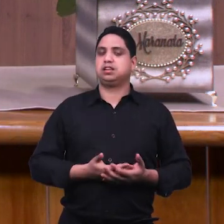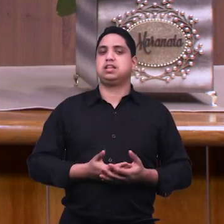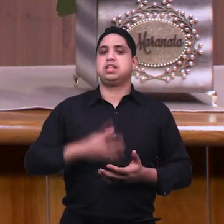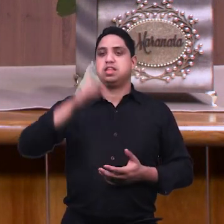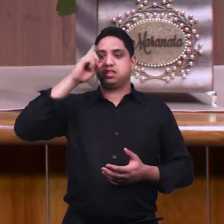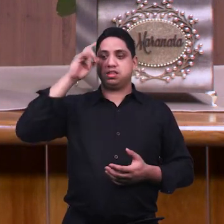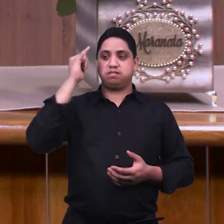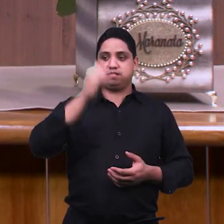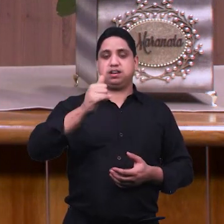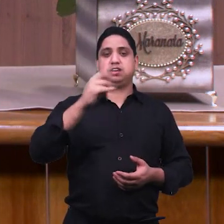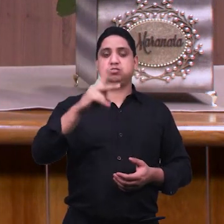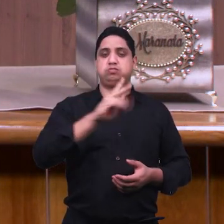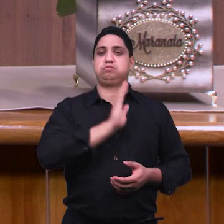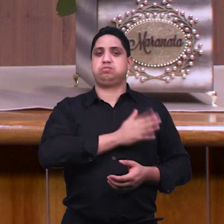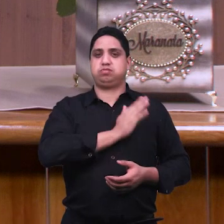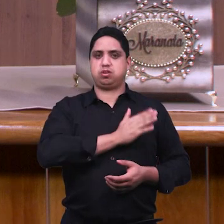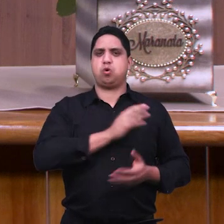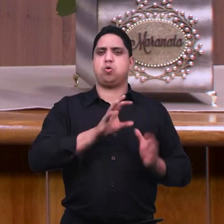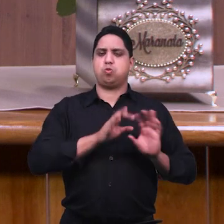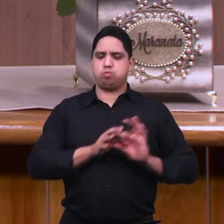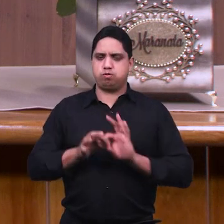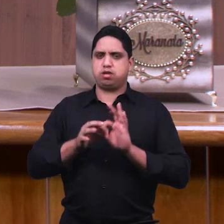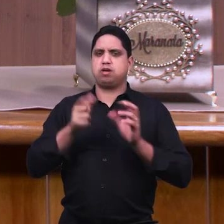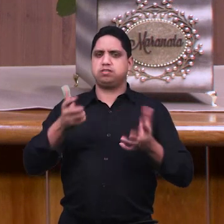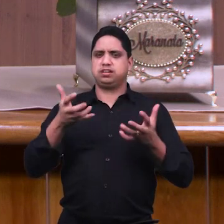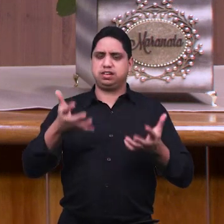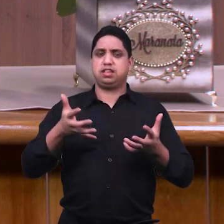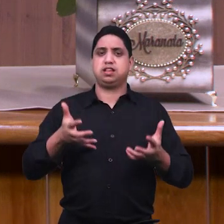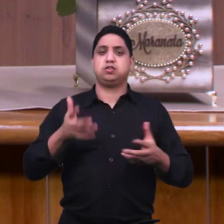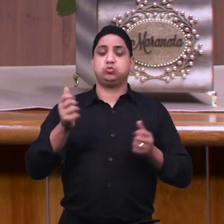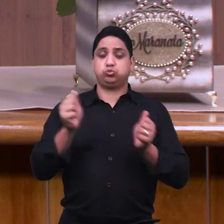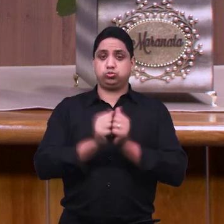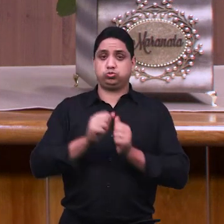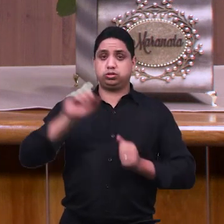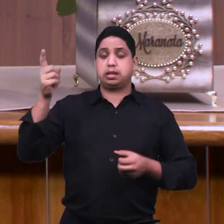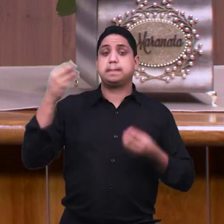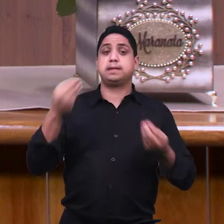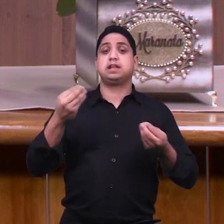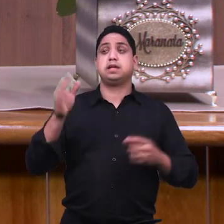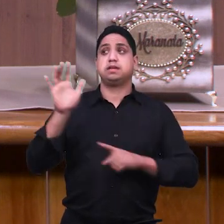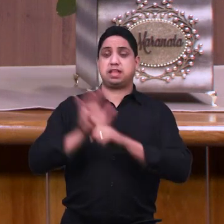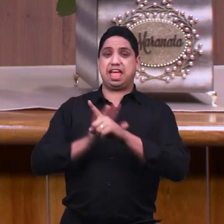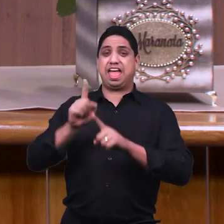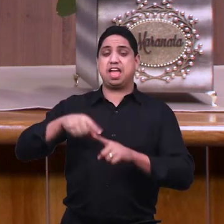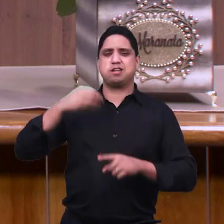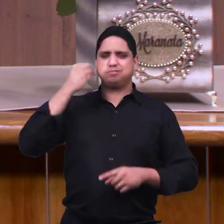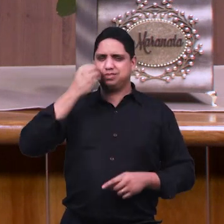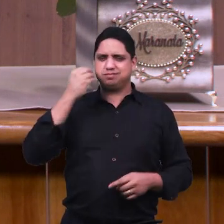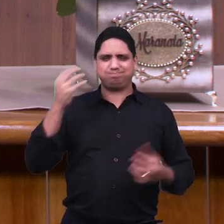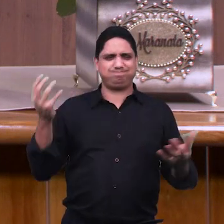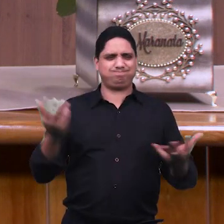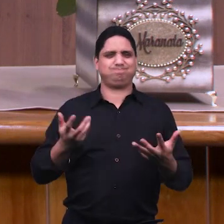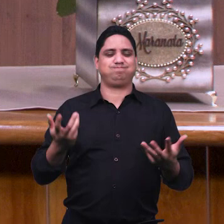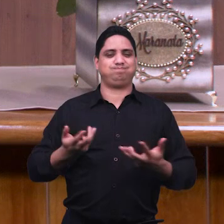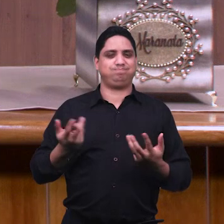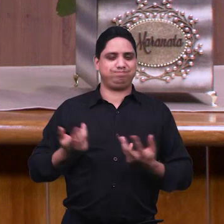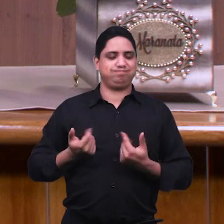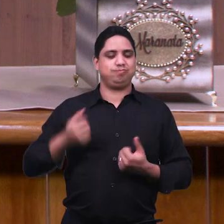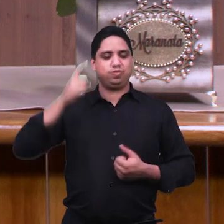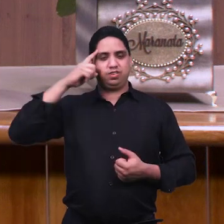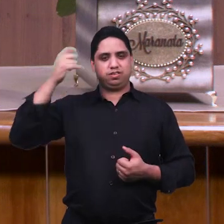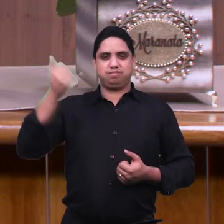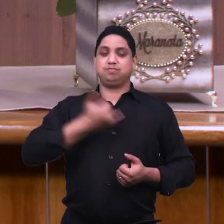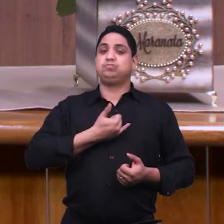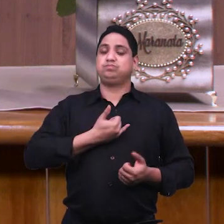Deus vai falar a sua vida. Tenha comunhão, busque a comunhão com Deus para consultar. É uma experiência maravilhosa, Deus falando na